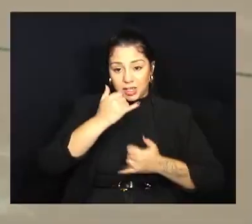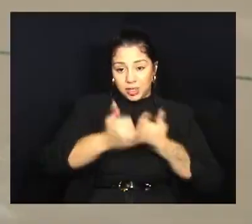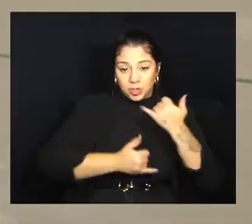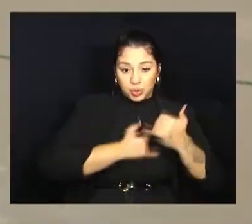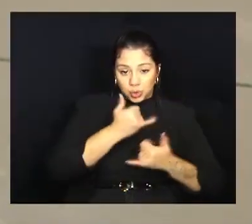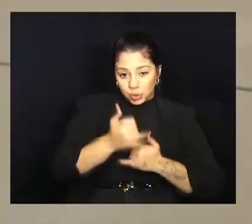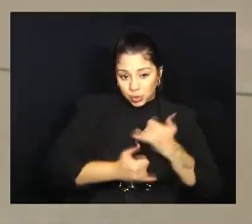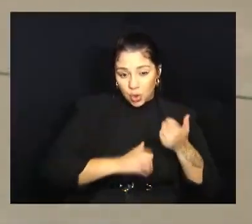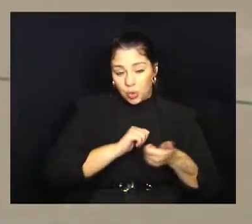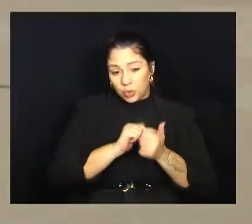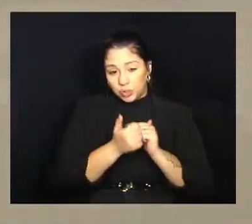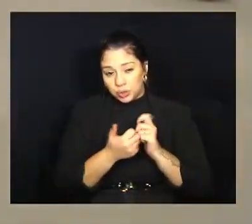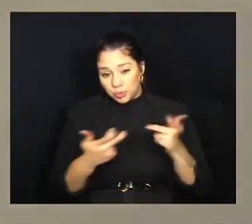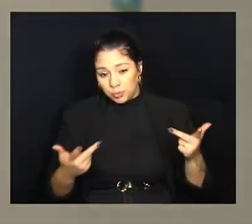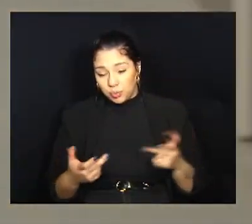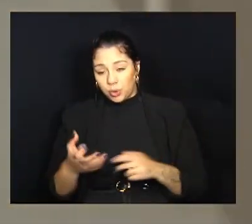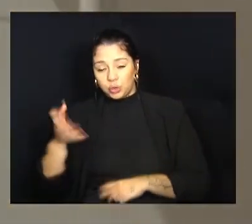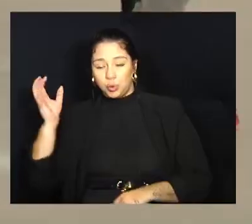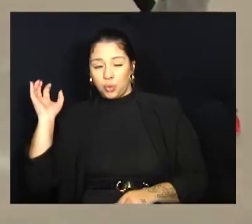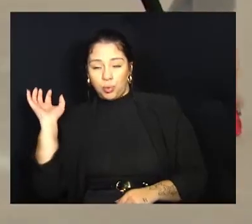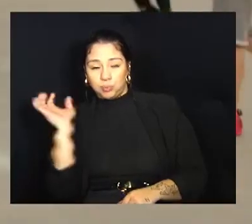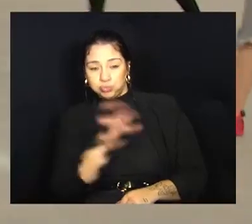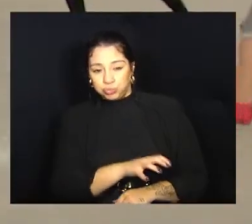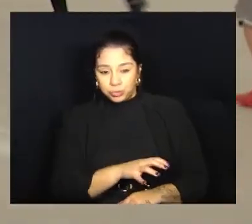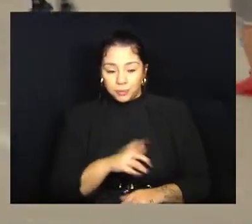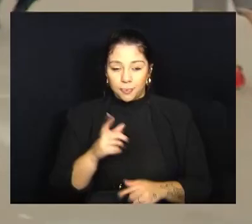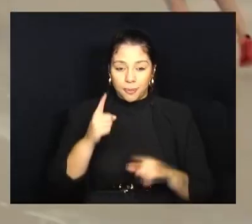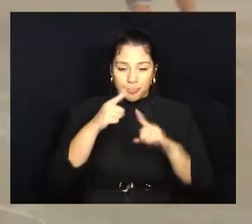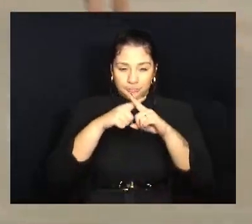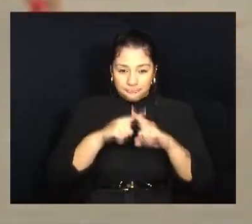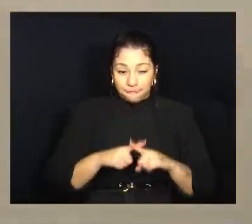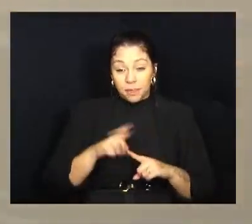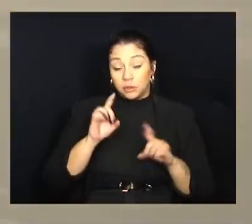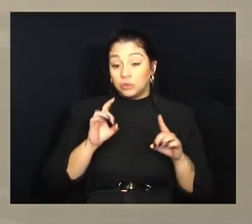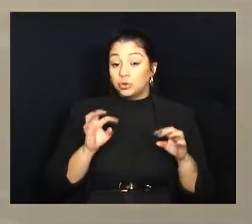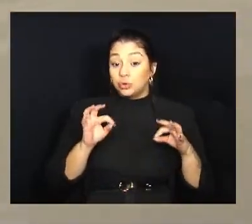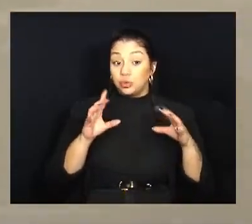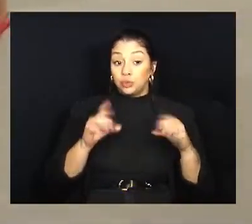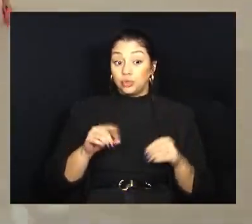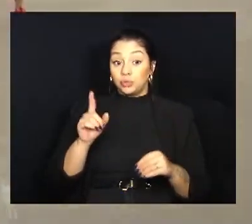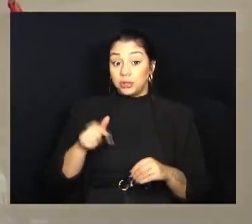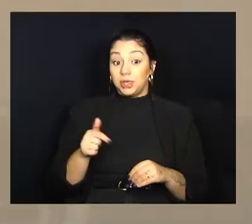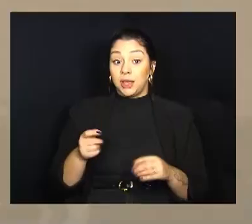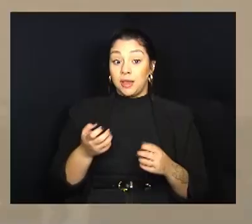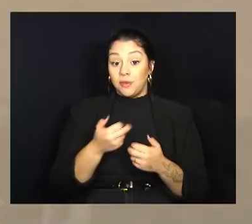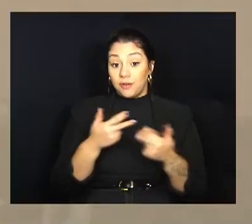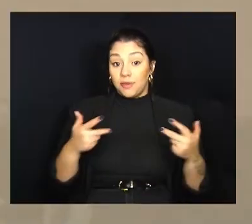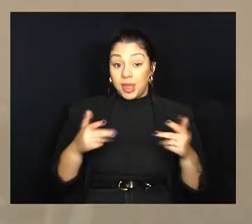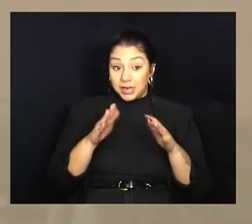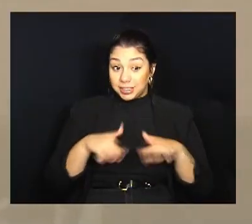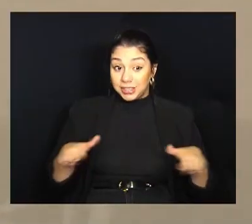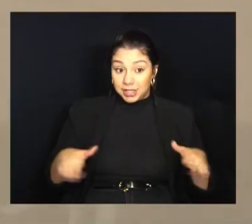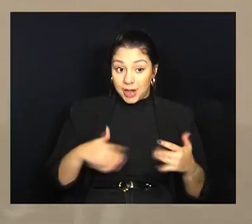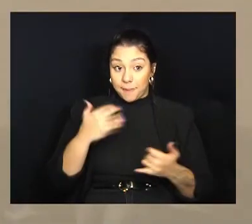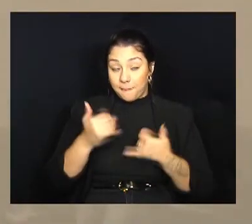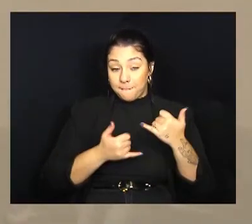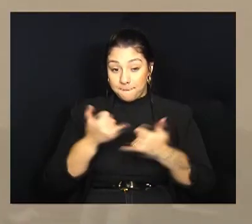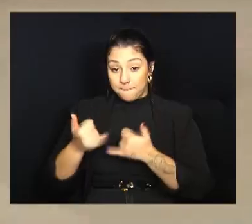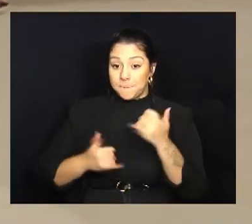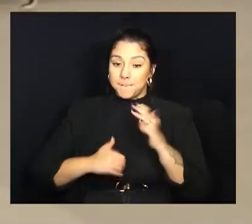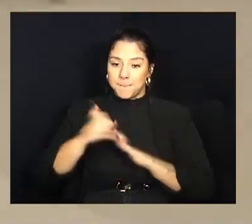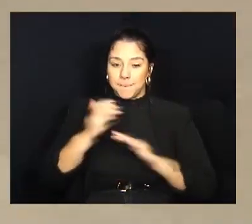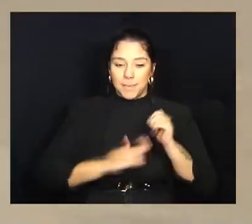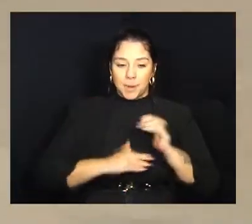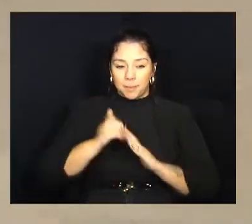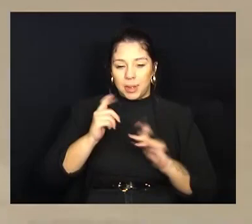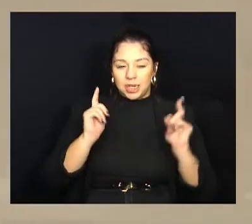esportivos, queimadas, gincanas, tudo para agradar o maior número de crianças. As atividades de